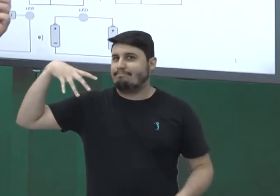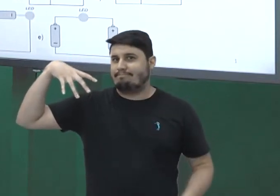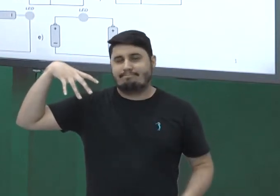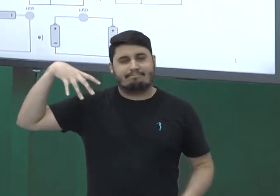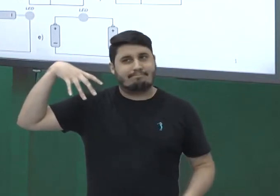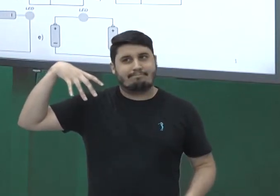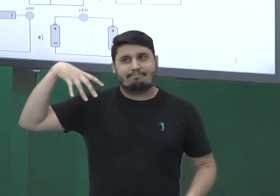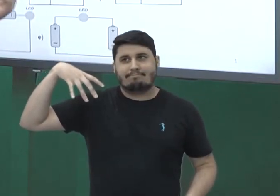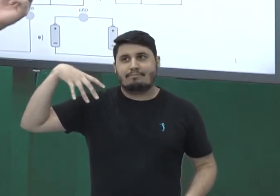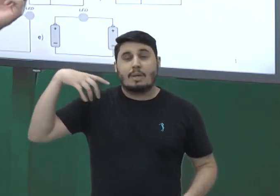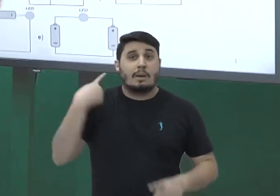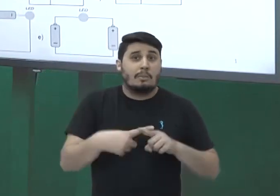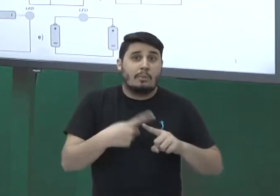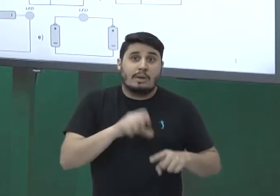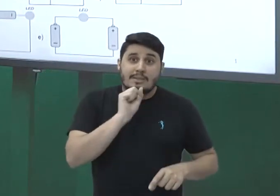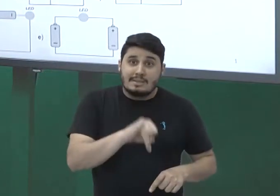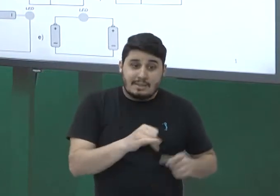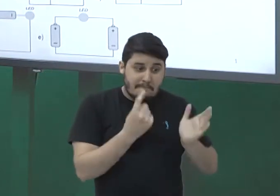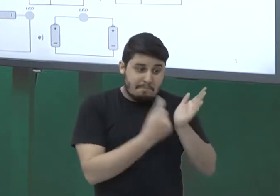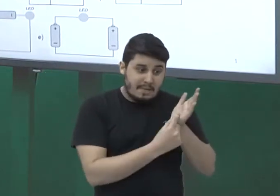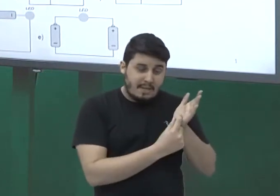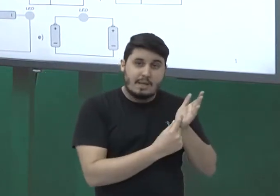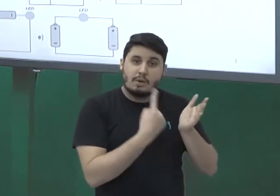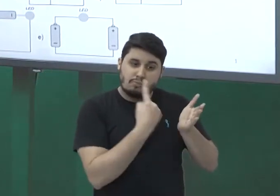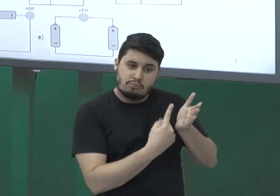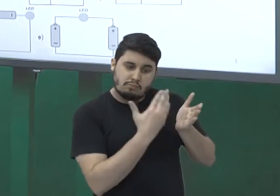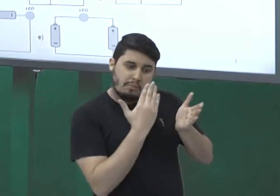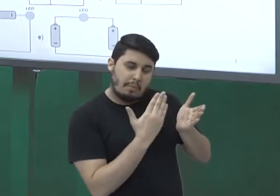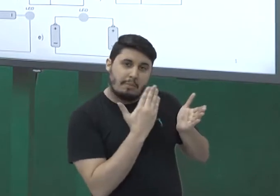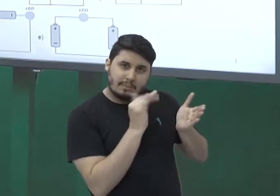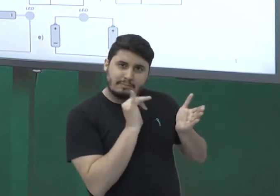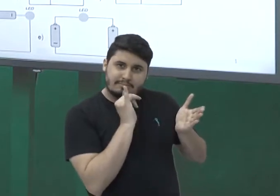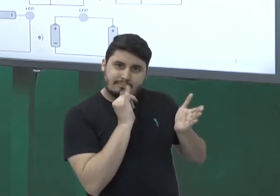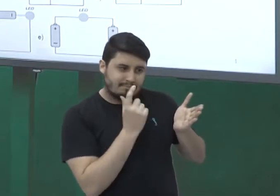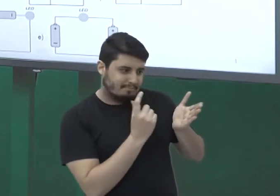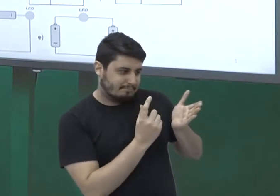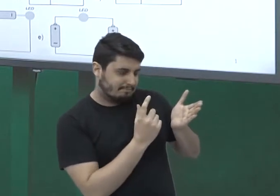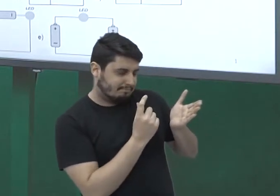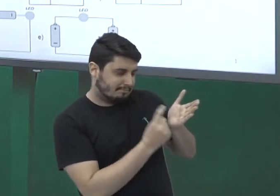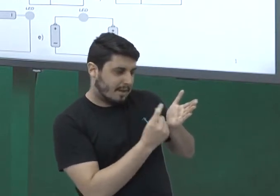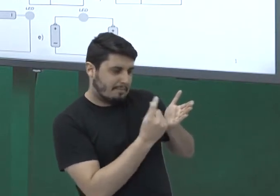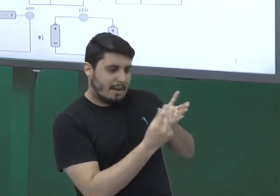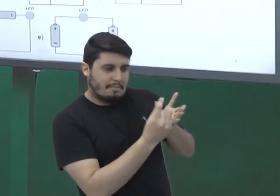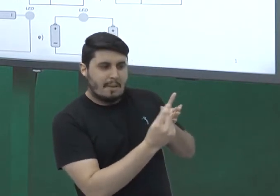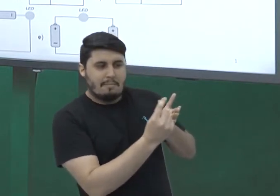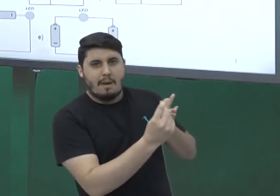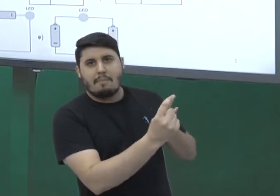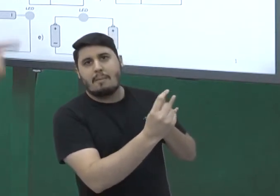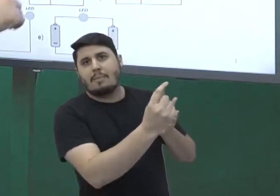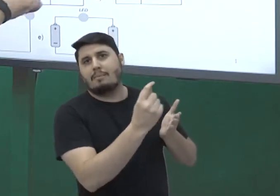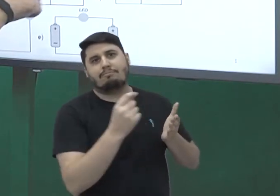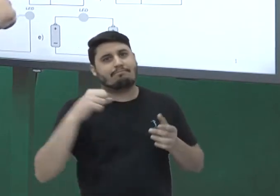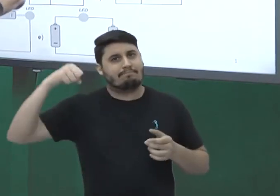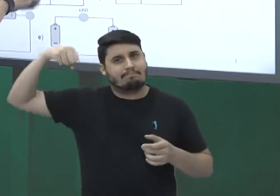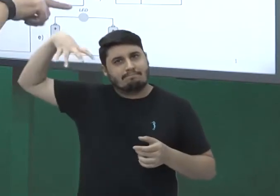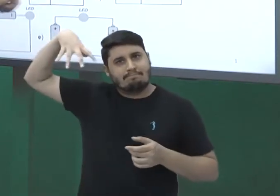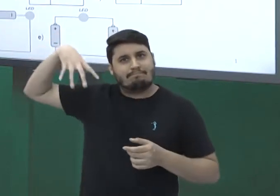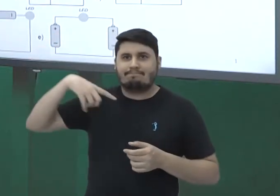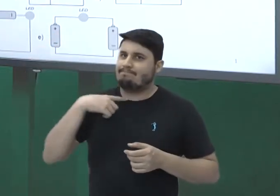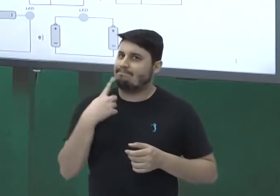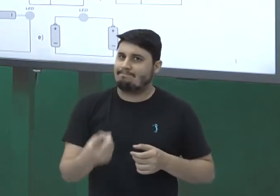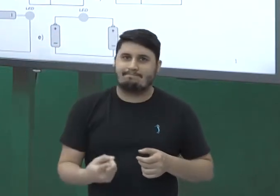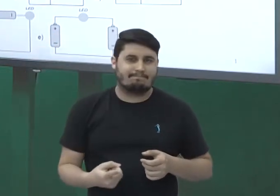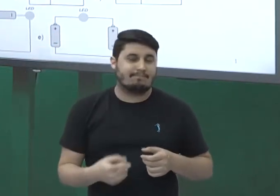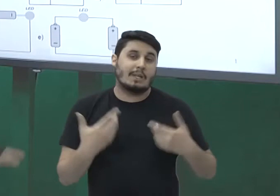saísse colocando uma pilha atrás da outra dessa mesma forma, não iria adiantar de nada. O LED não iria acender, certo? Então a letra